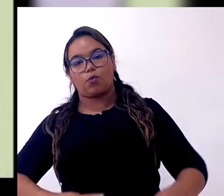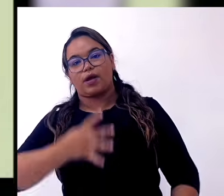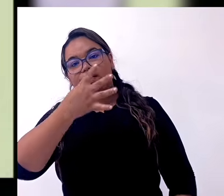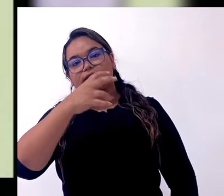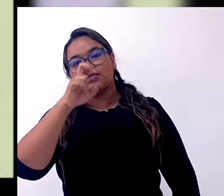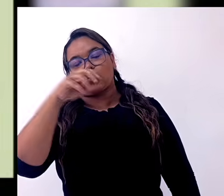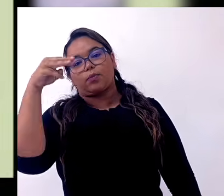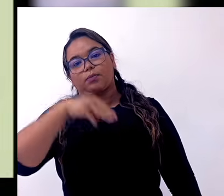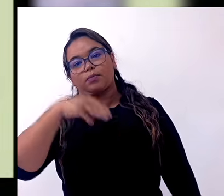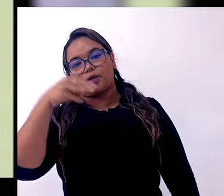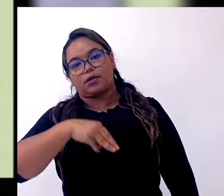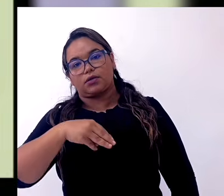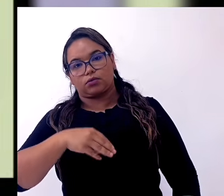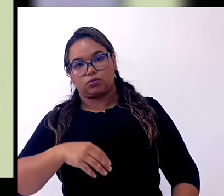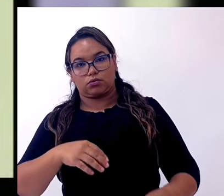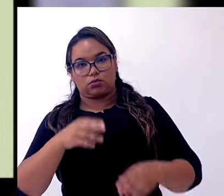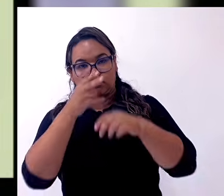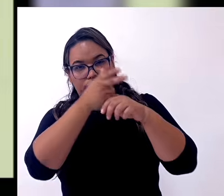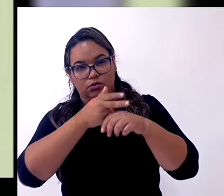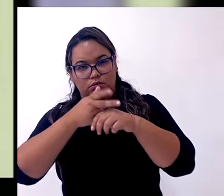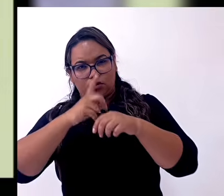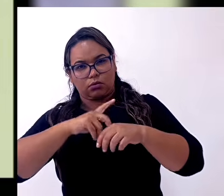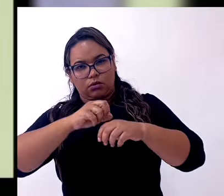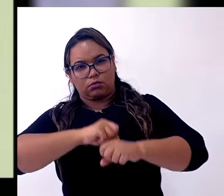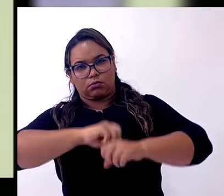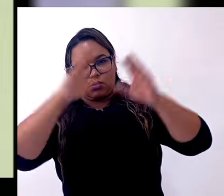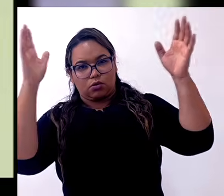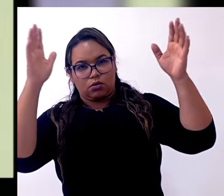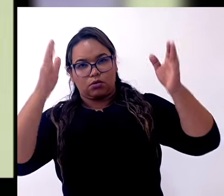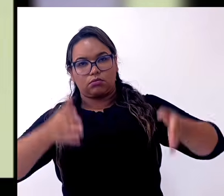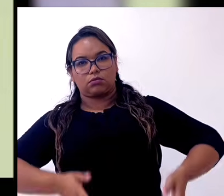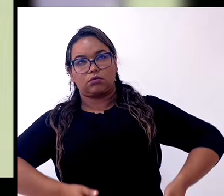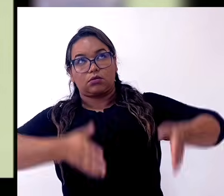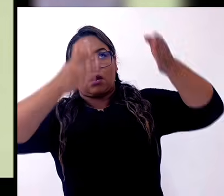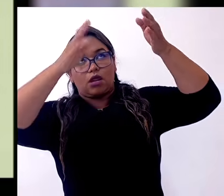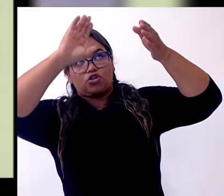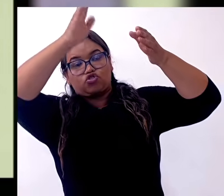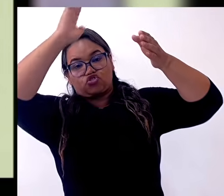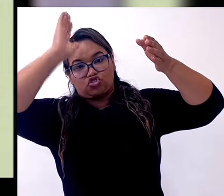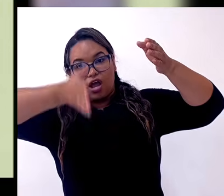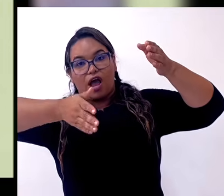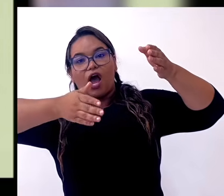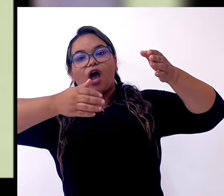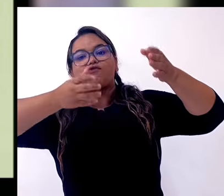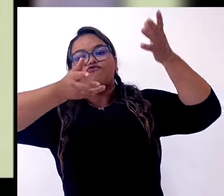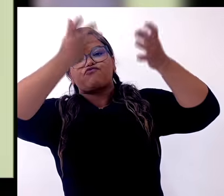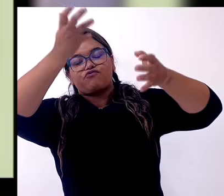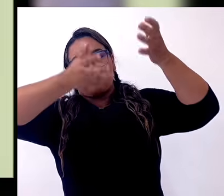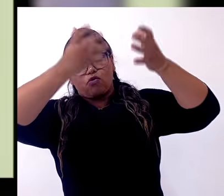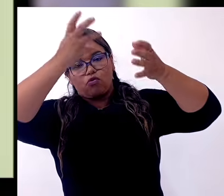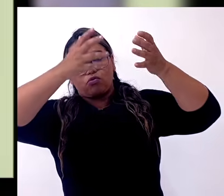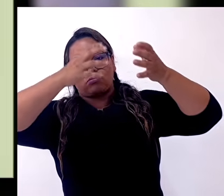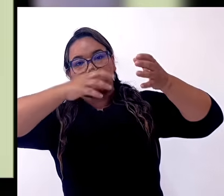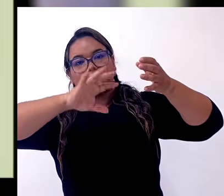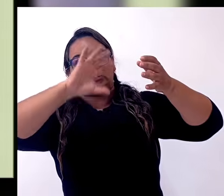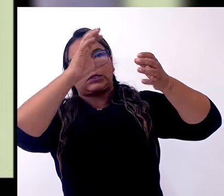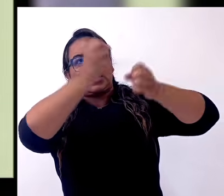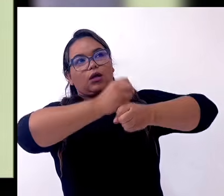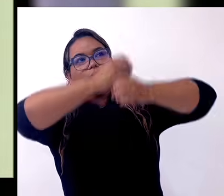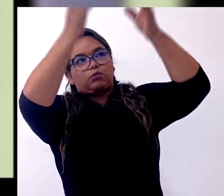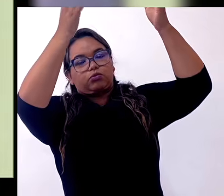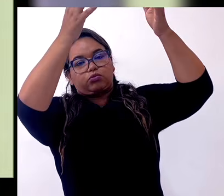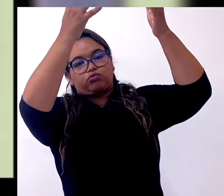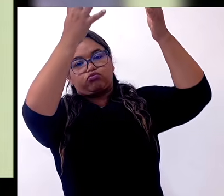a possibilidade de um outro dispositivo. Escutem isso, um dispositivo secundário. Há a possibilidade de